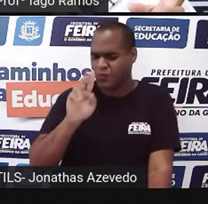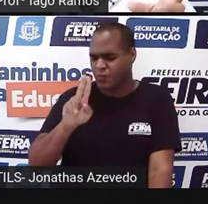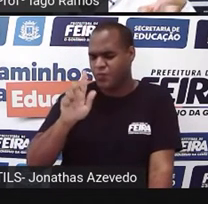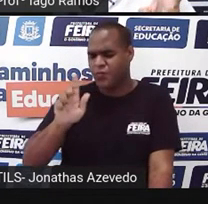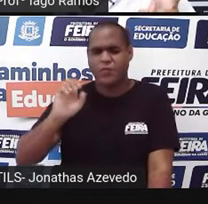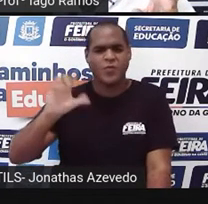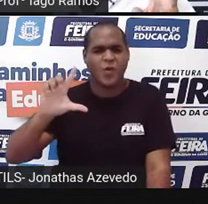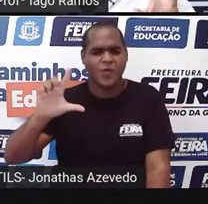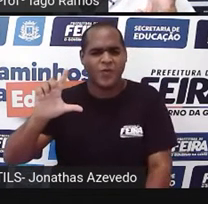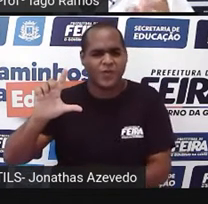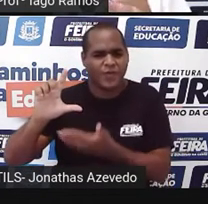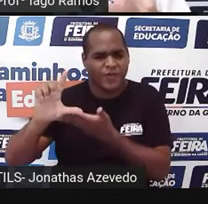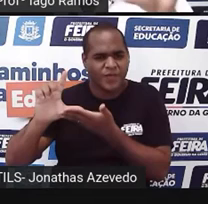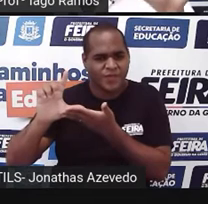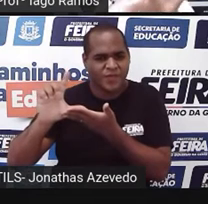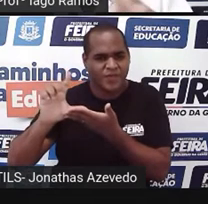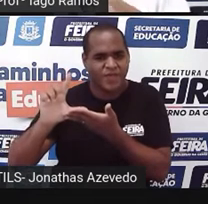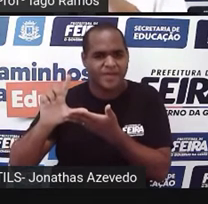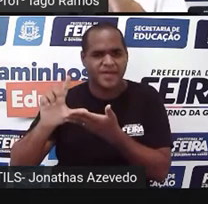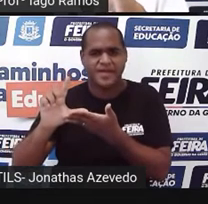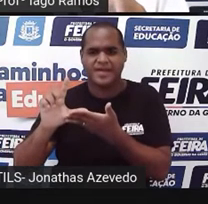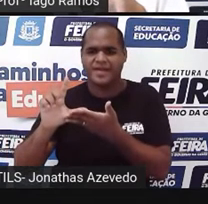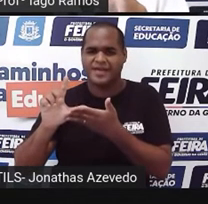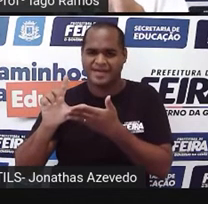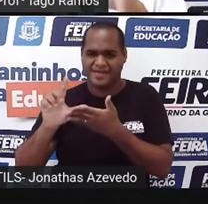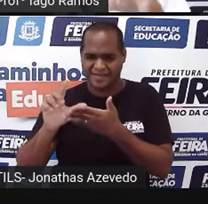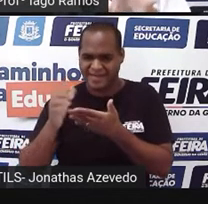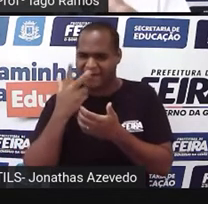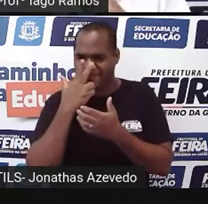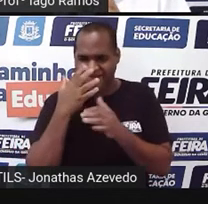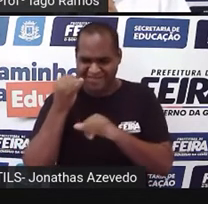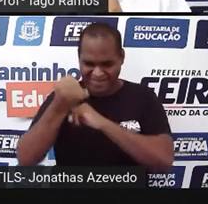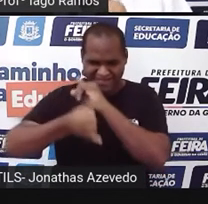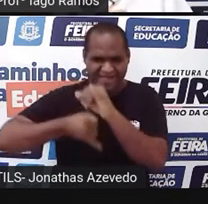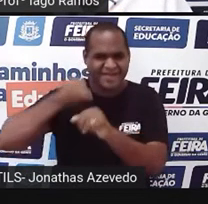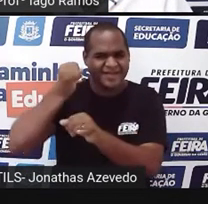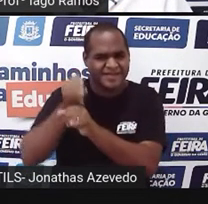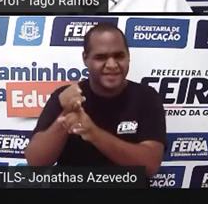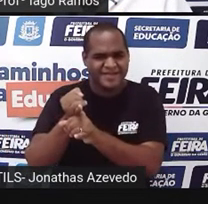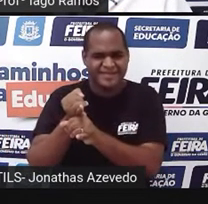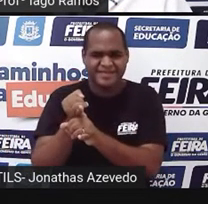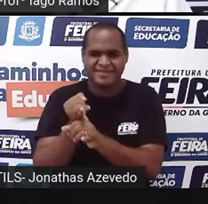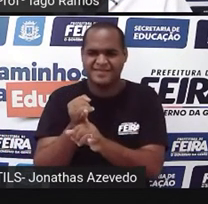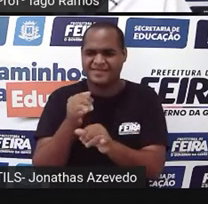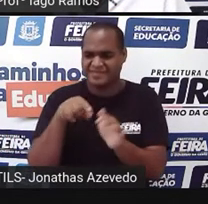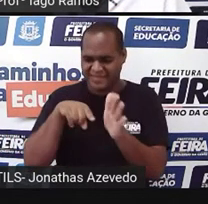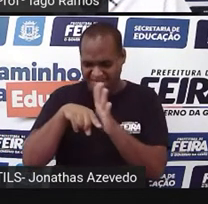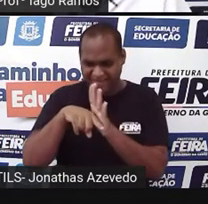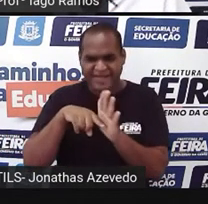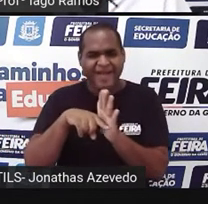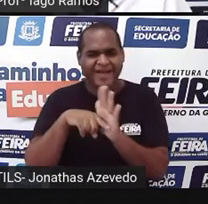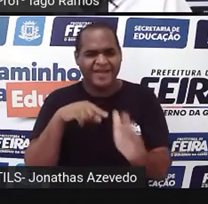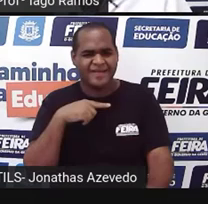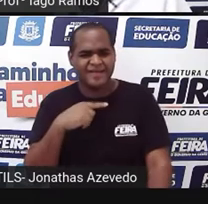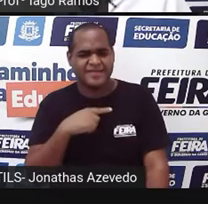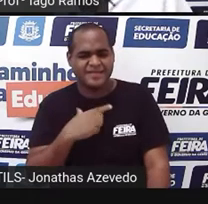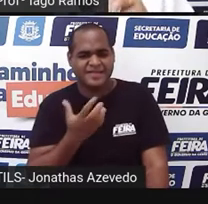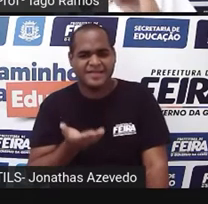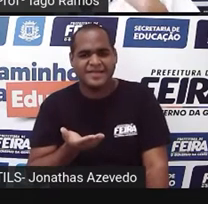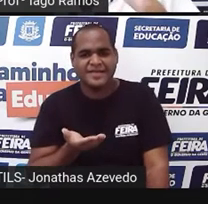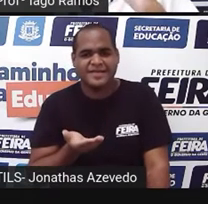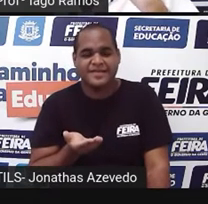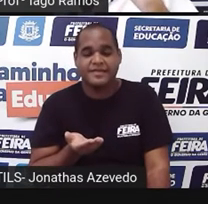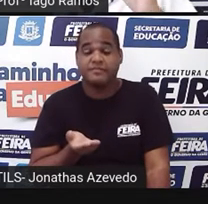Google não é aquele negócio daquele Gentil que é a internet que a gente usa para pesquisar as coisas hahaha